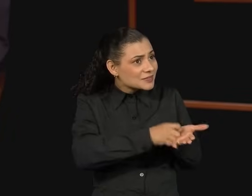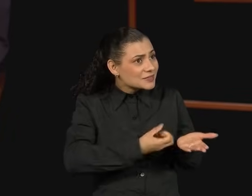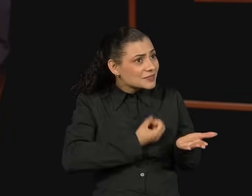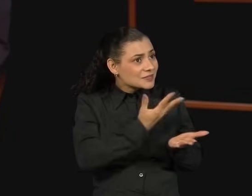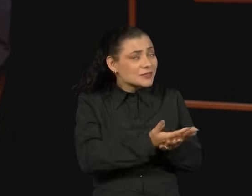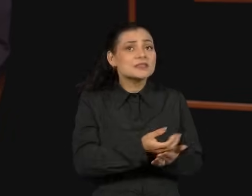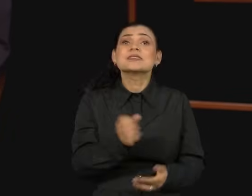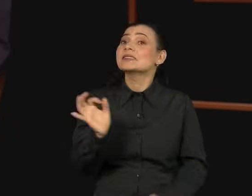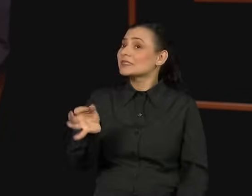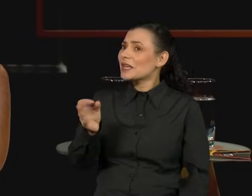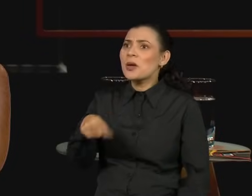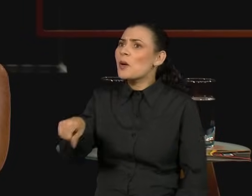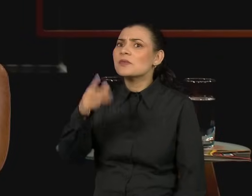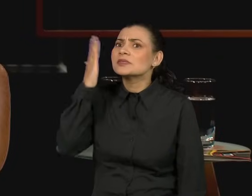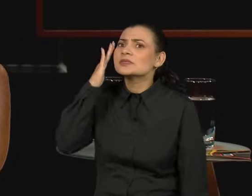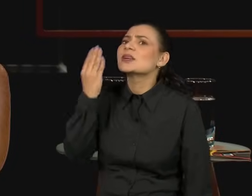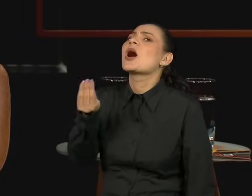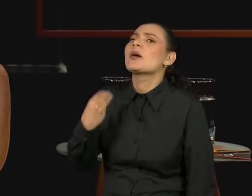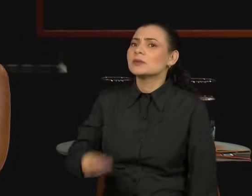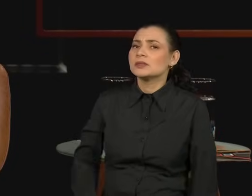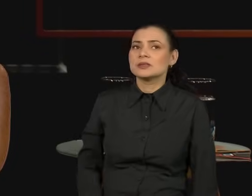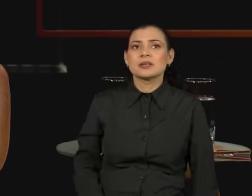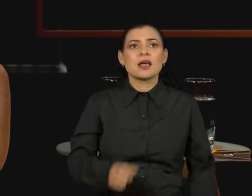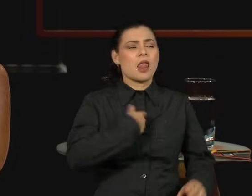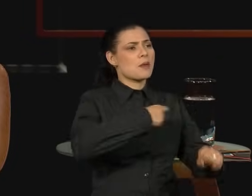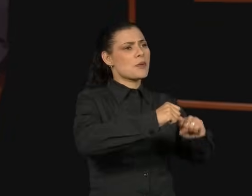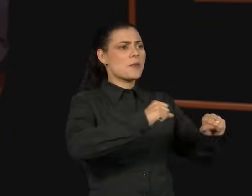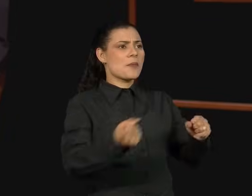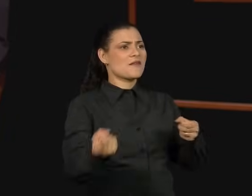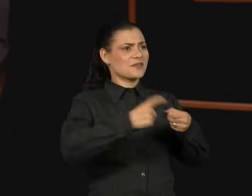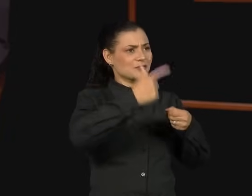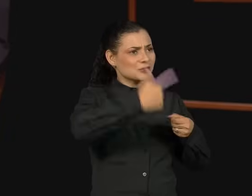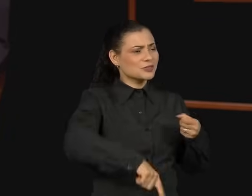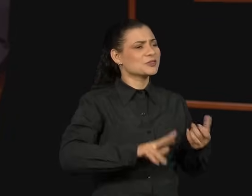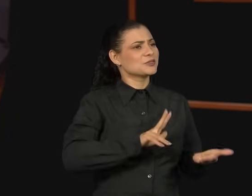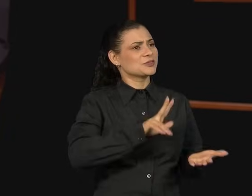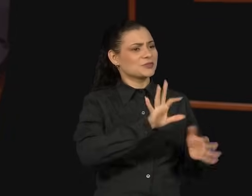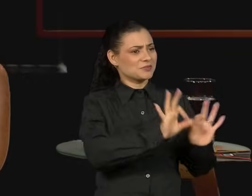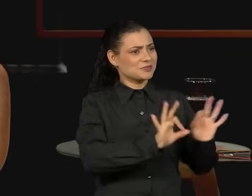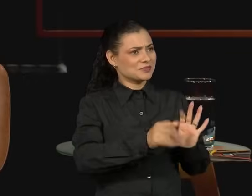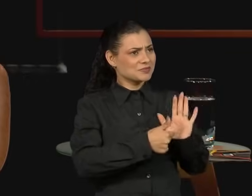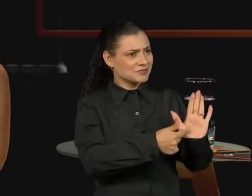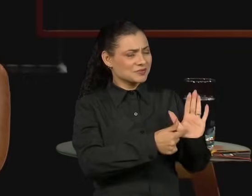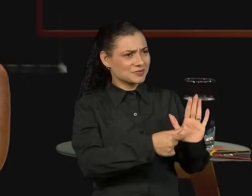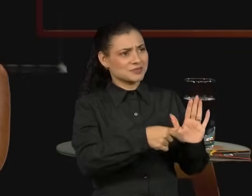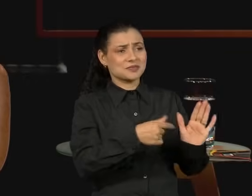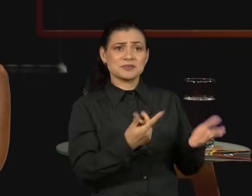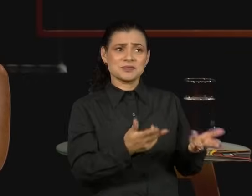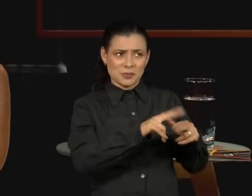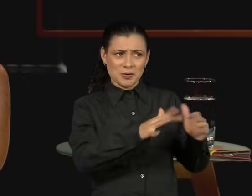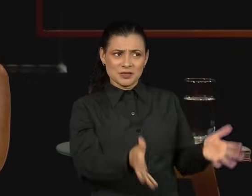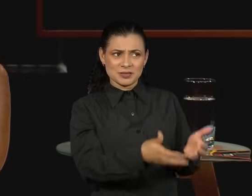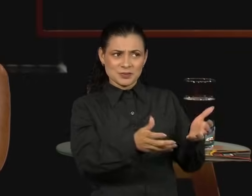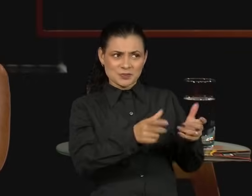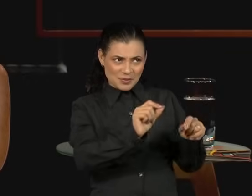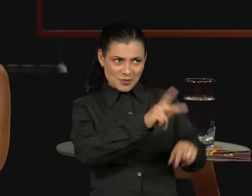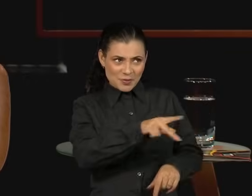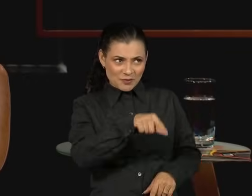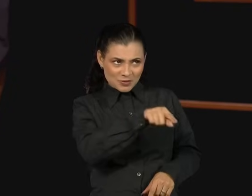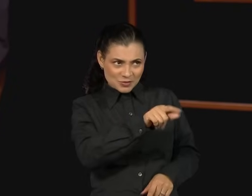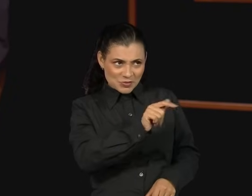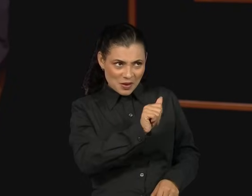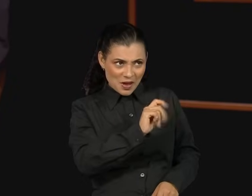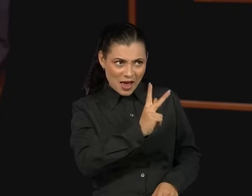Sim, como é que vocês Chamava sabem? Protesto de Recolocação, é isso? Sim. Provavelmente estimulado pelo professor Akira, não